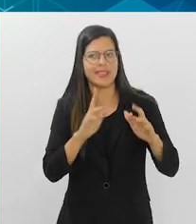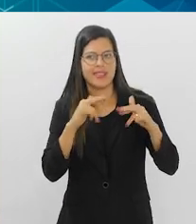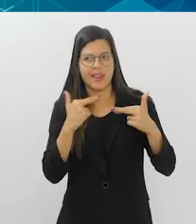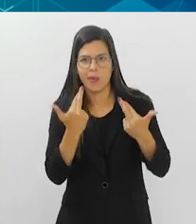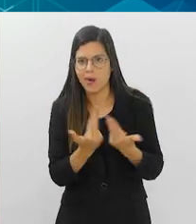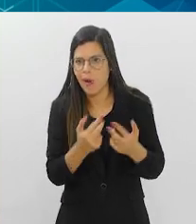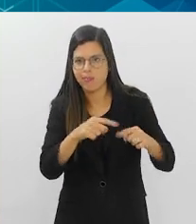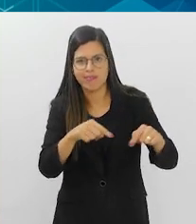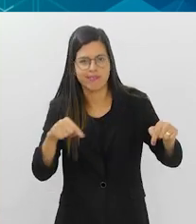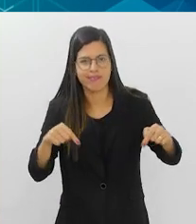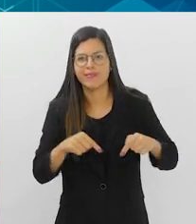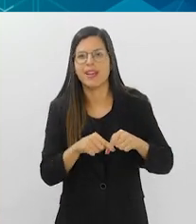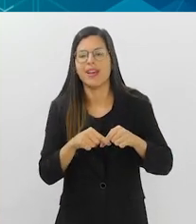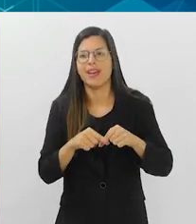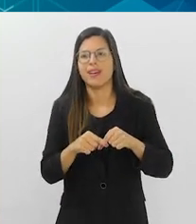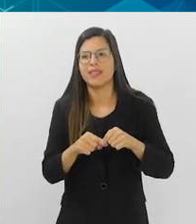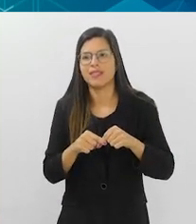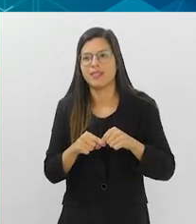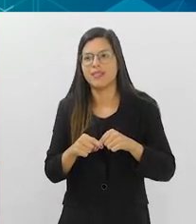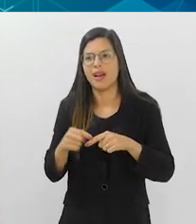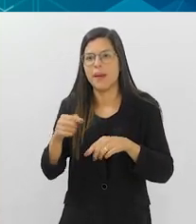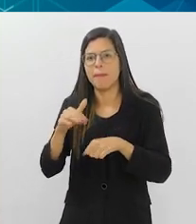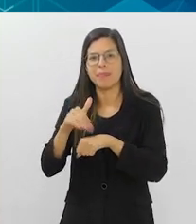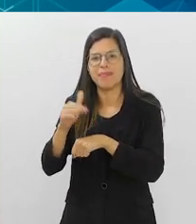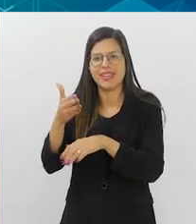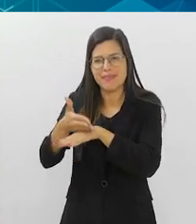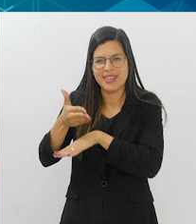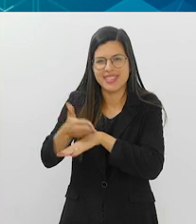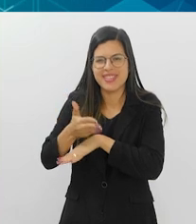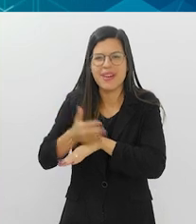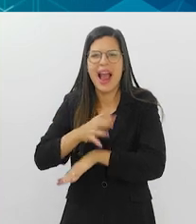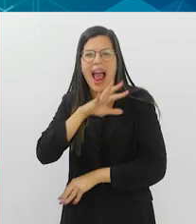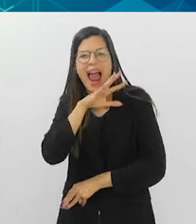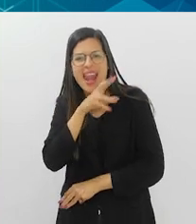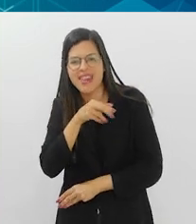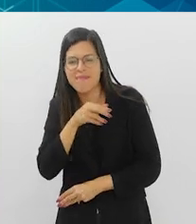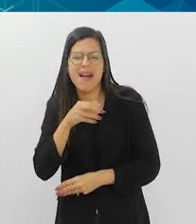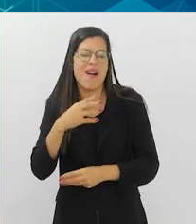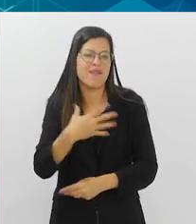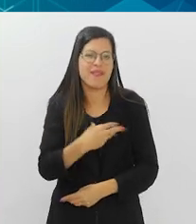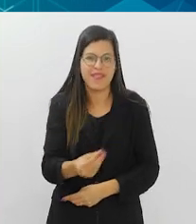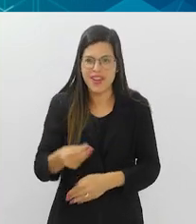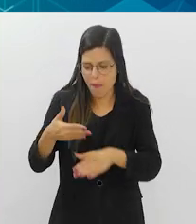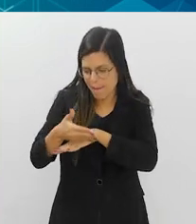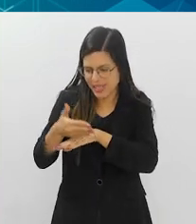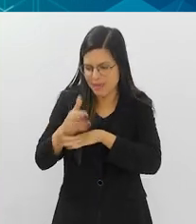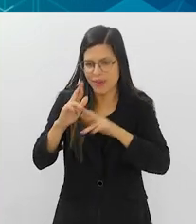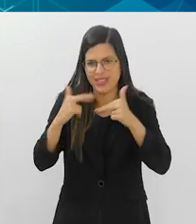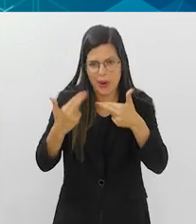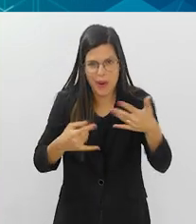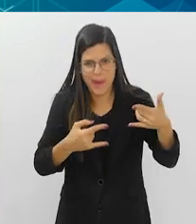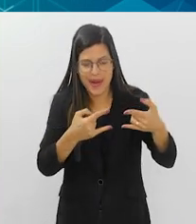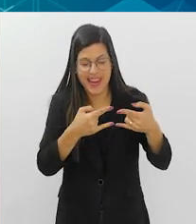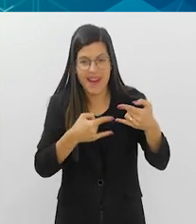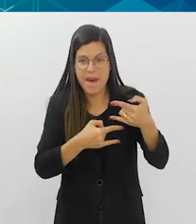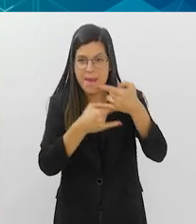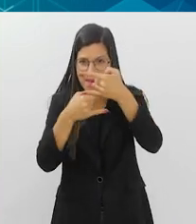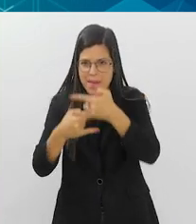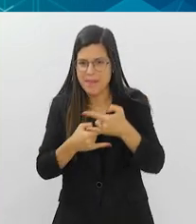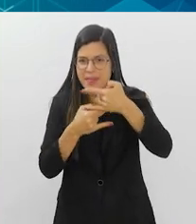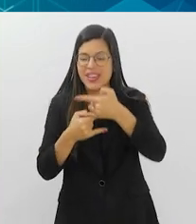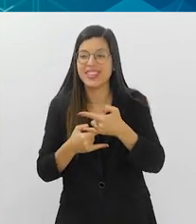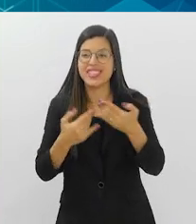nossa sala, as nossas reuniões começaram a ter mais participantes, seja o animal de estimação, seja os filhos, os cônjuges. Então,